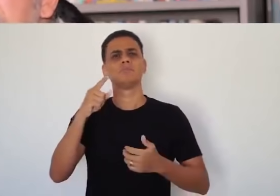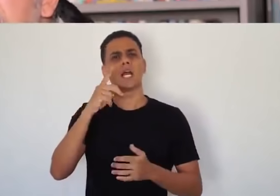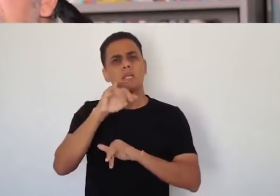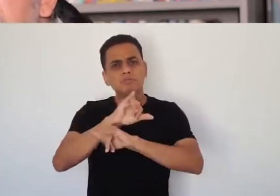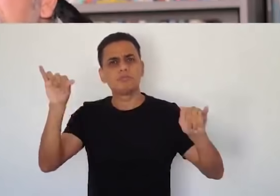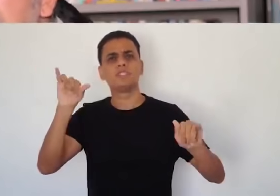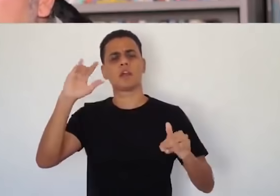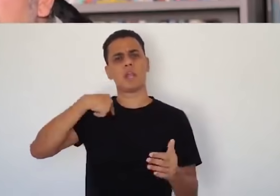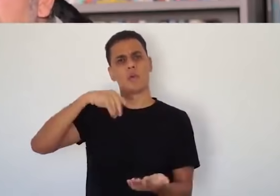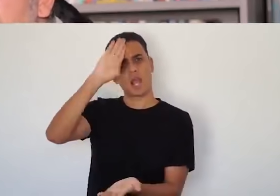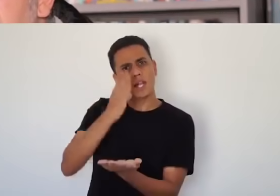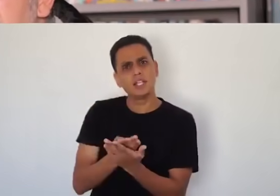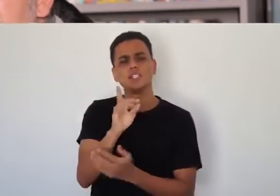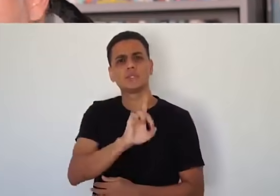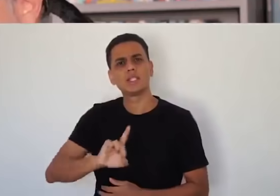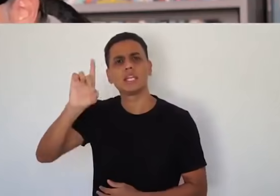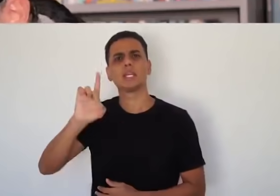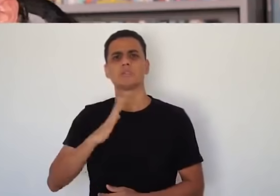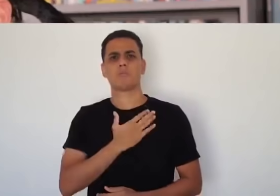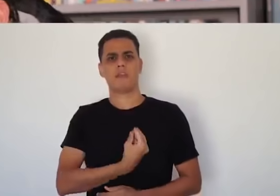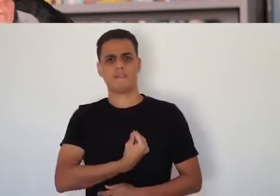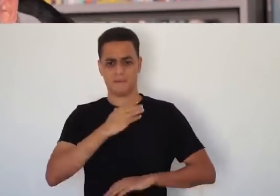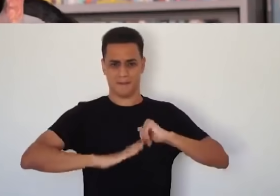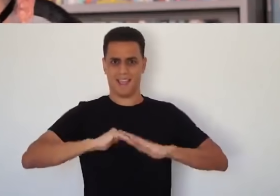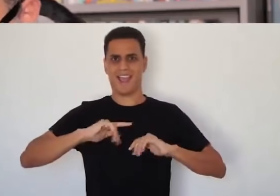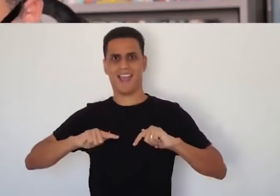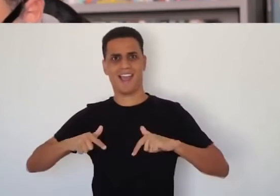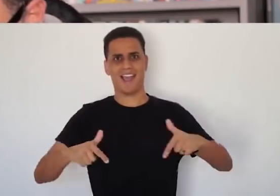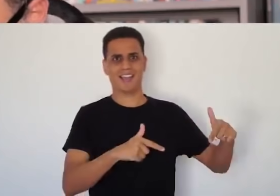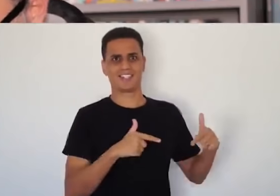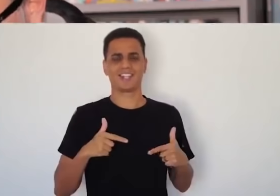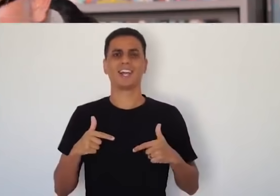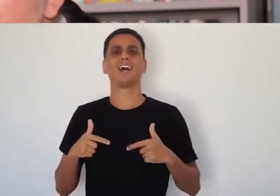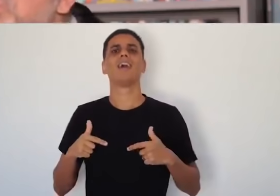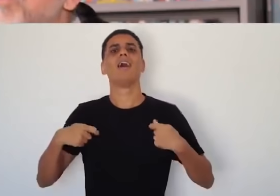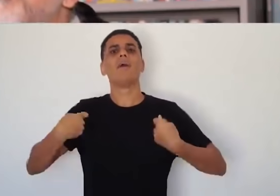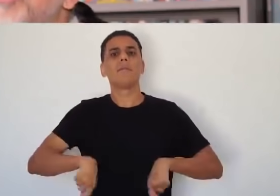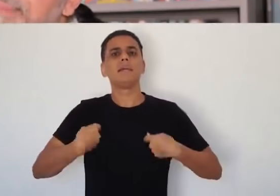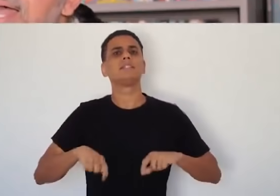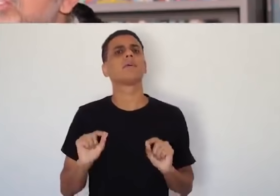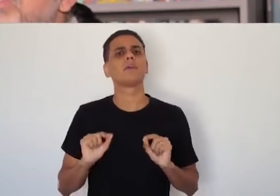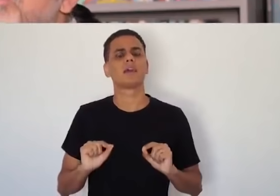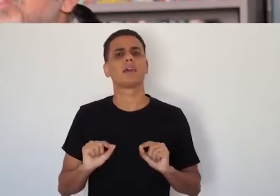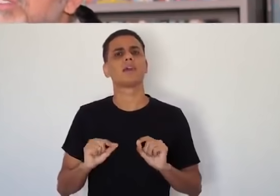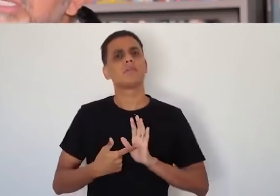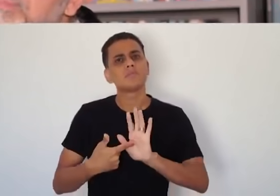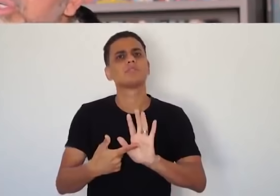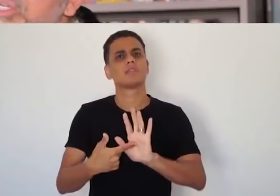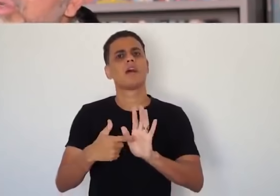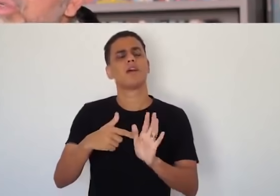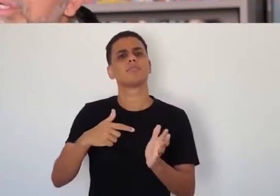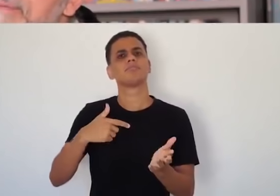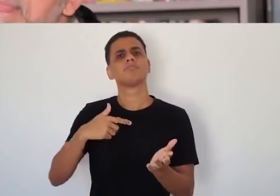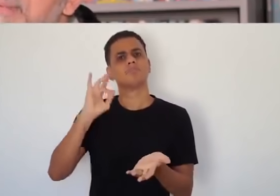nossa discussão aqui é exatamente poder compreender que nós fomos chamados, enquanto